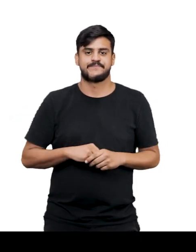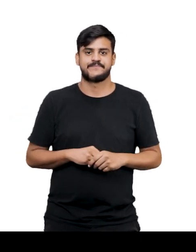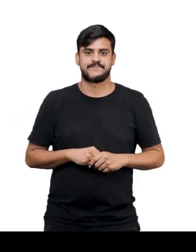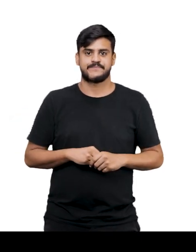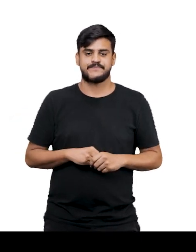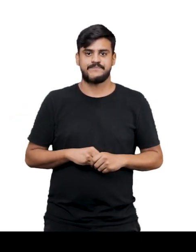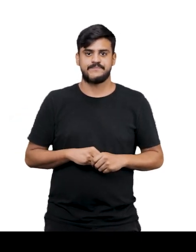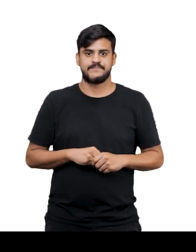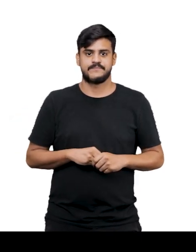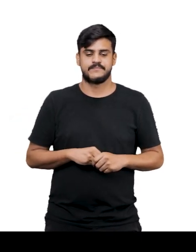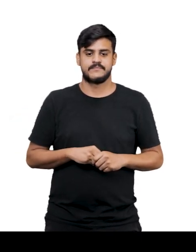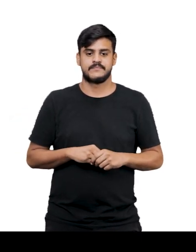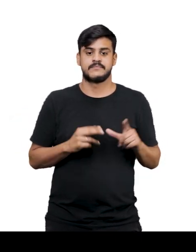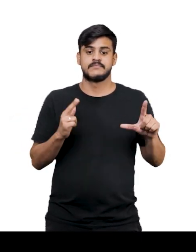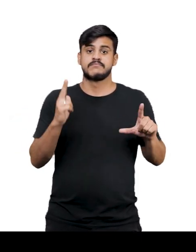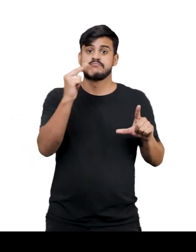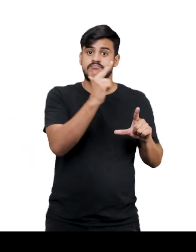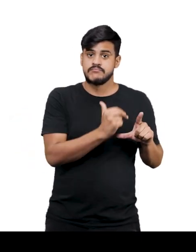coletiva.